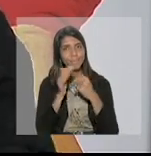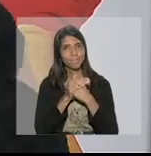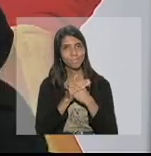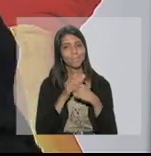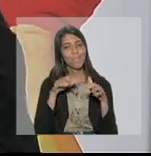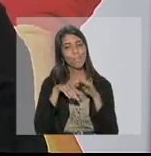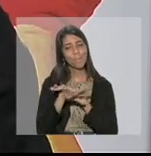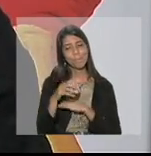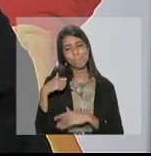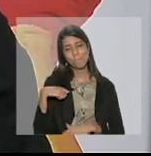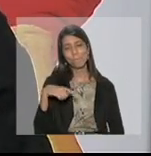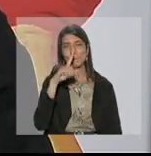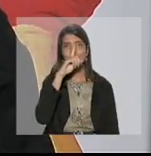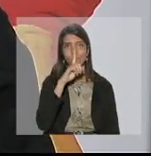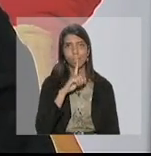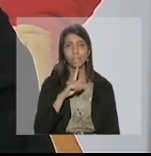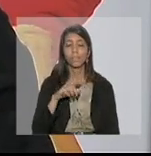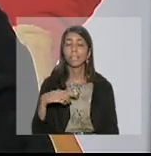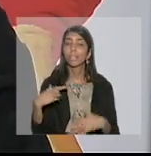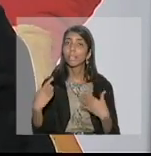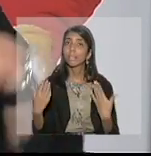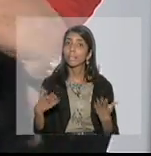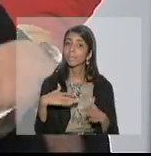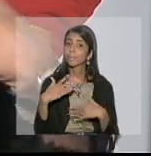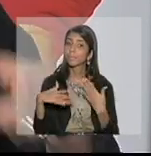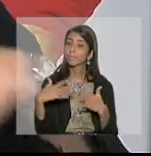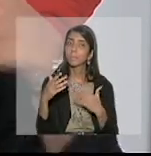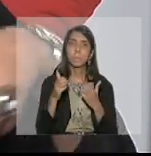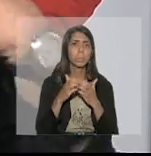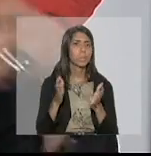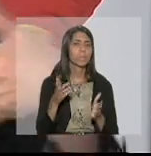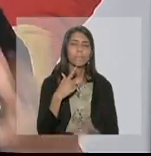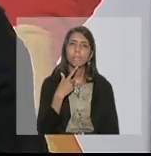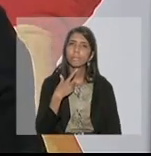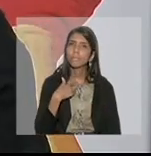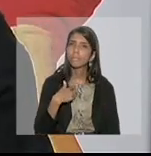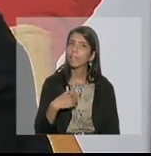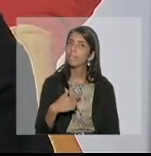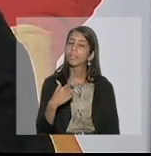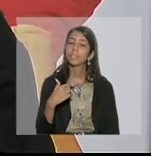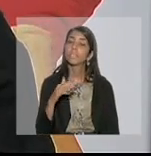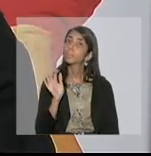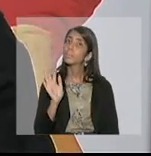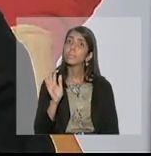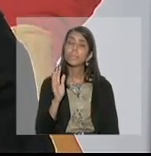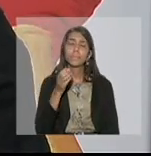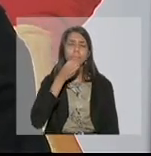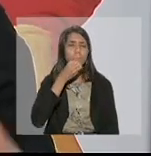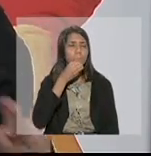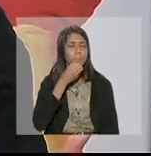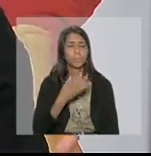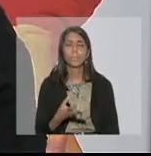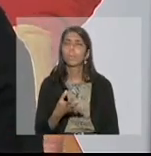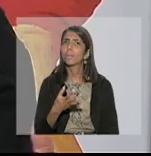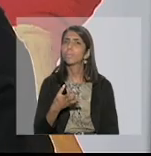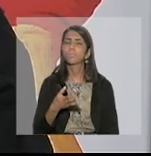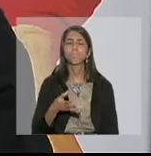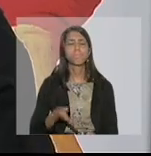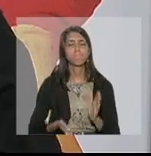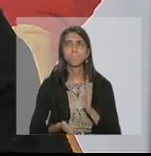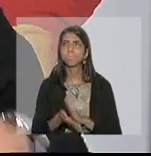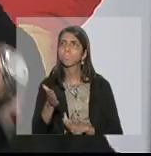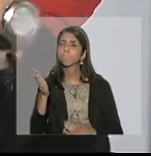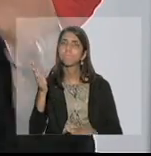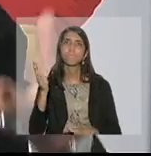guardado, lá na minha bolsa amarela. E aí, a partir daí, começou essa vontade, né? Mas foi tão bom